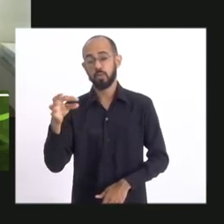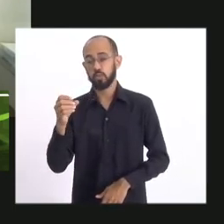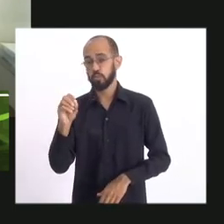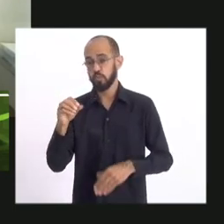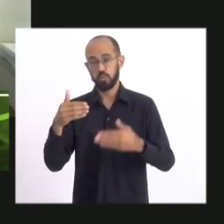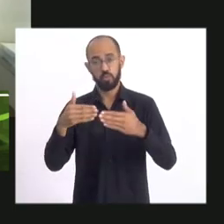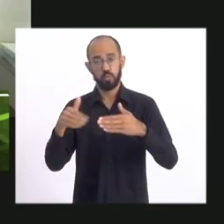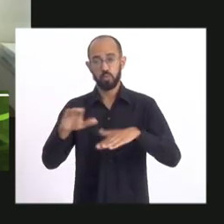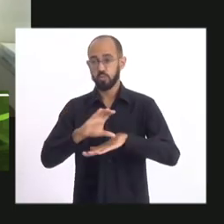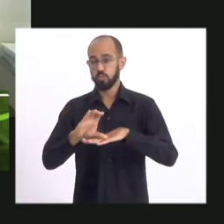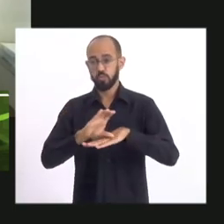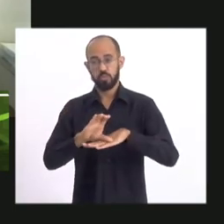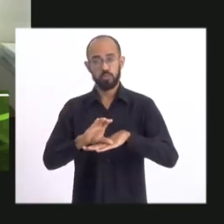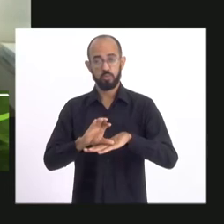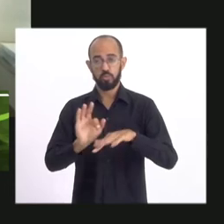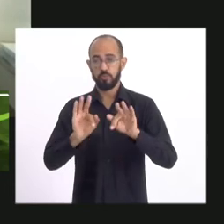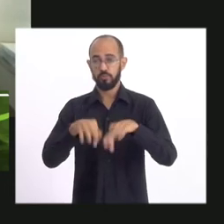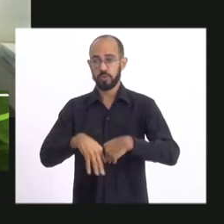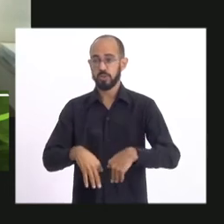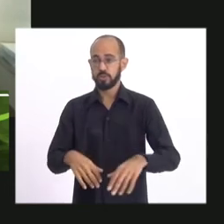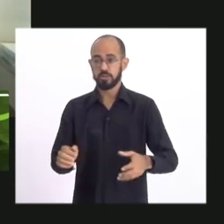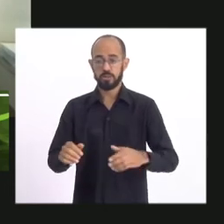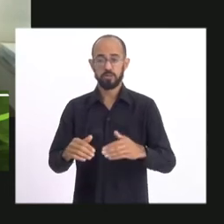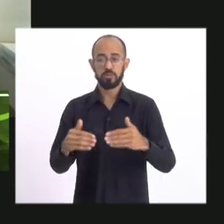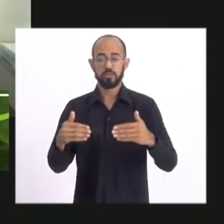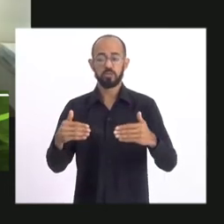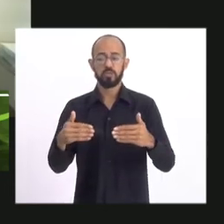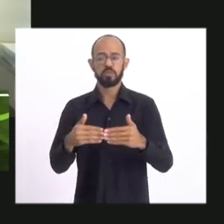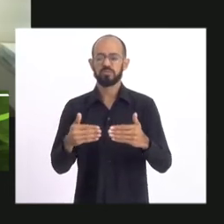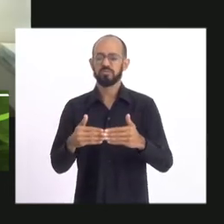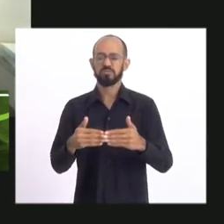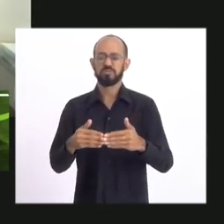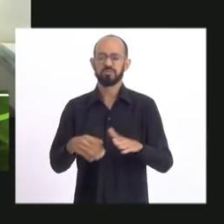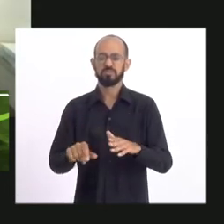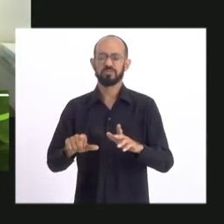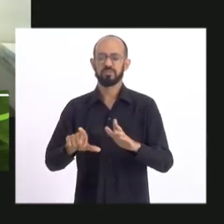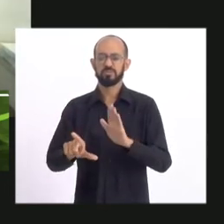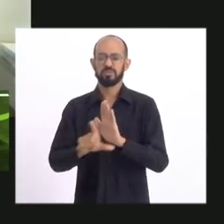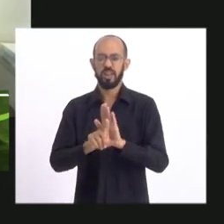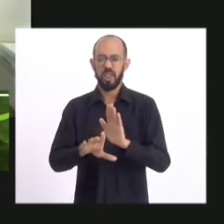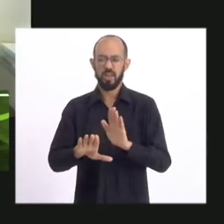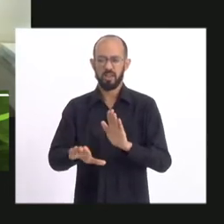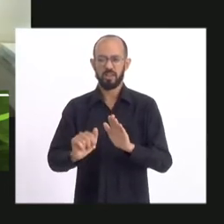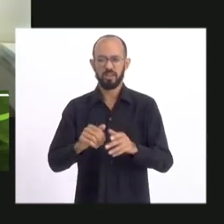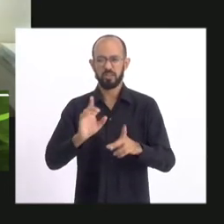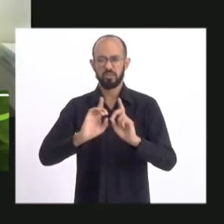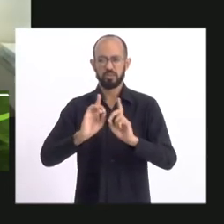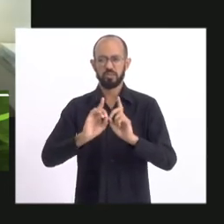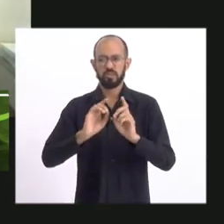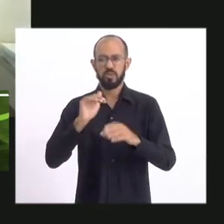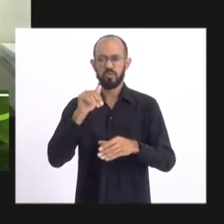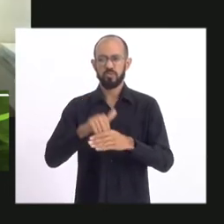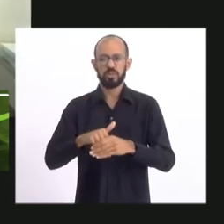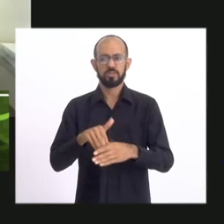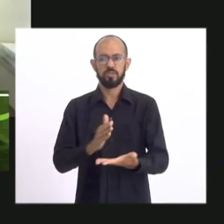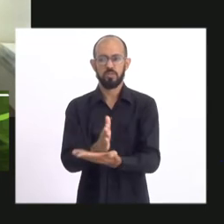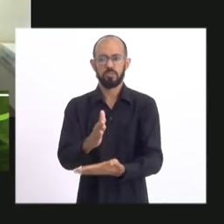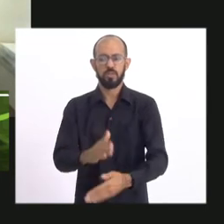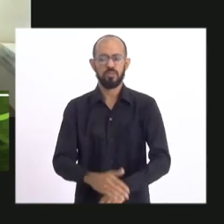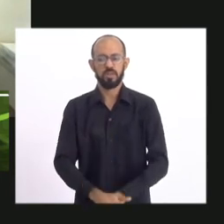inconstitucionalidade, concluindo pela transformação em indicação legislativa. Em discussão, em votação,